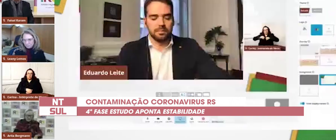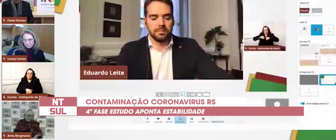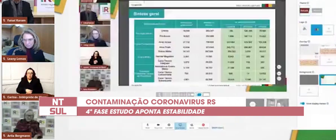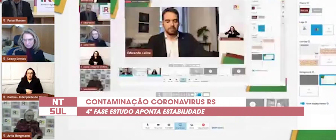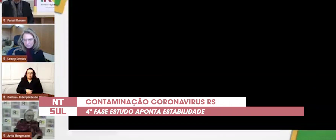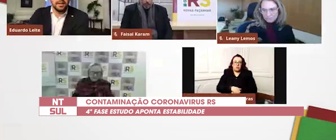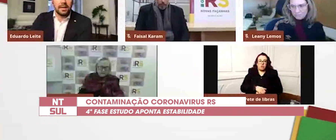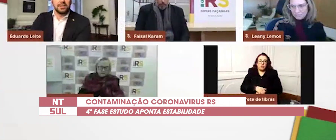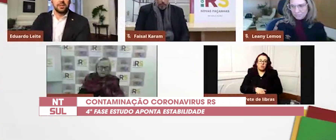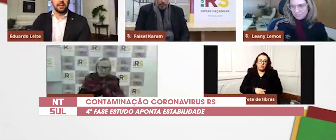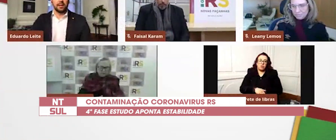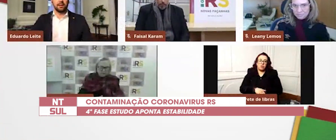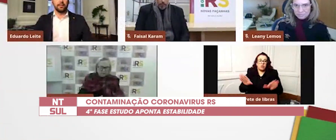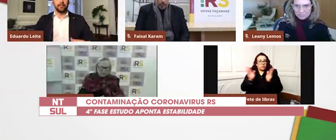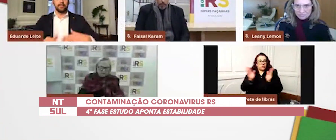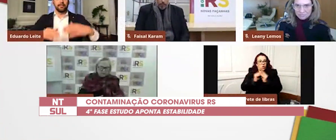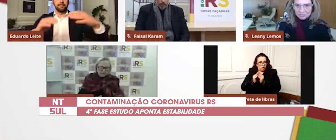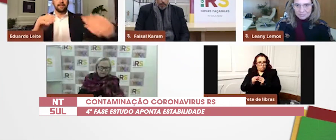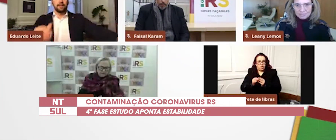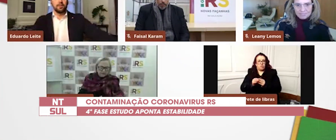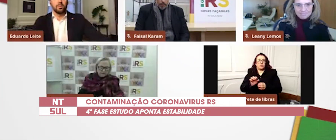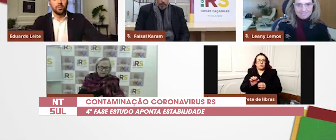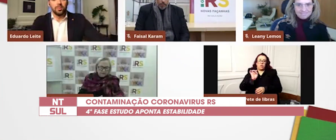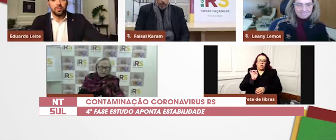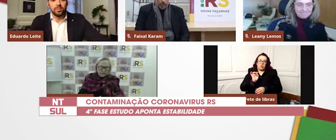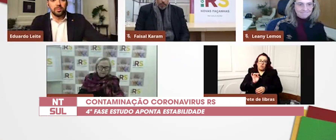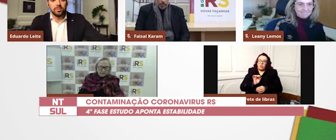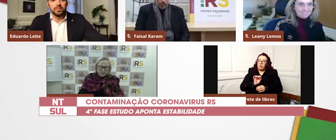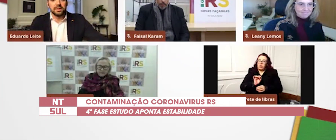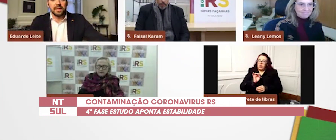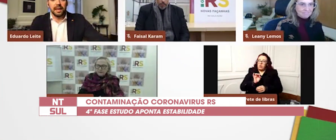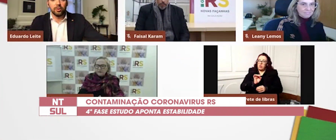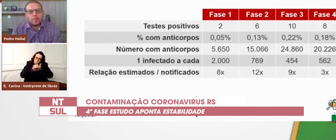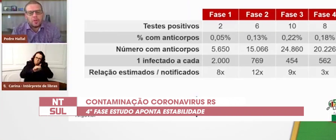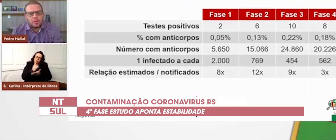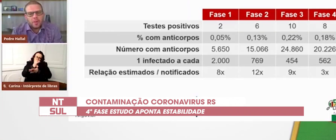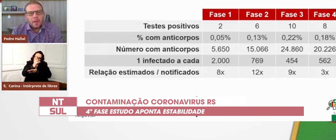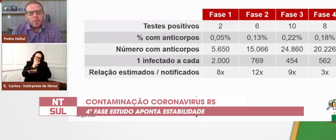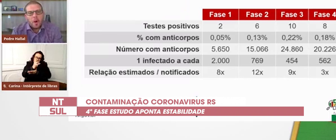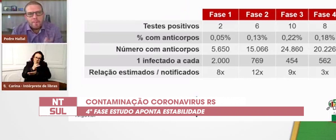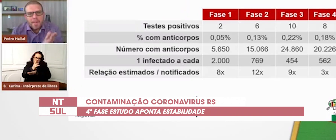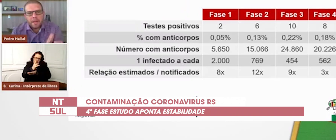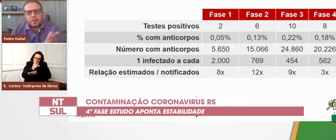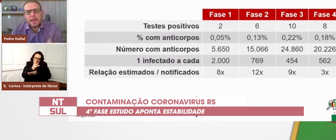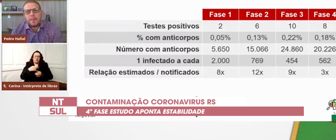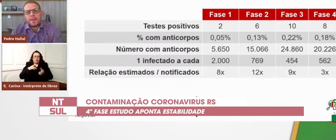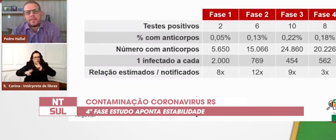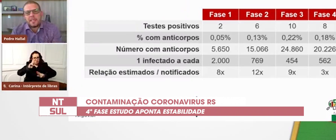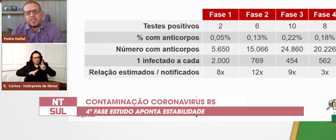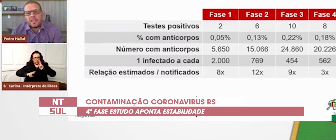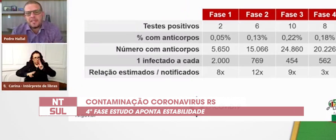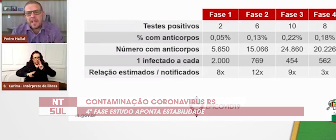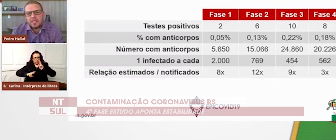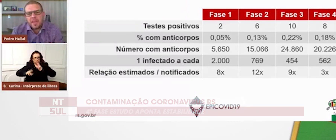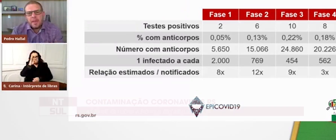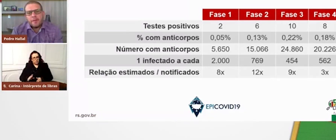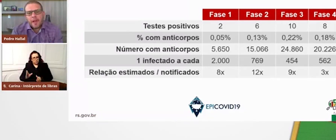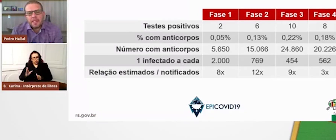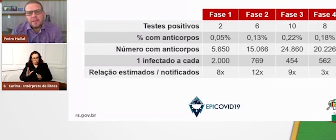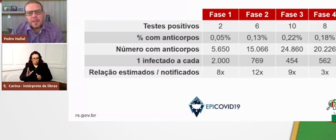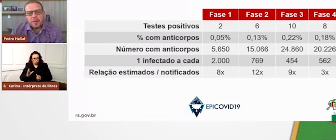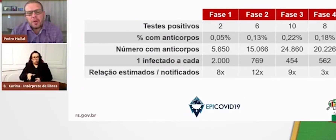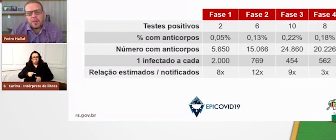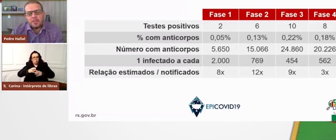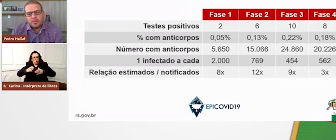habitantes, o estudo estima que haja 1.700 infectados, dos quais apenas 580 notificados.